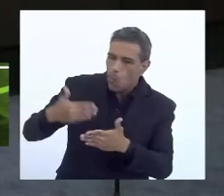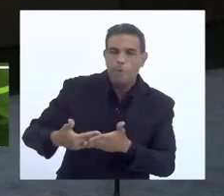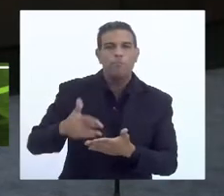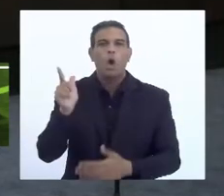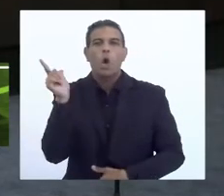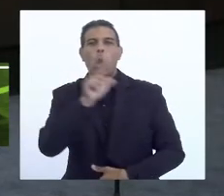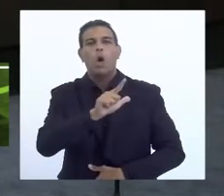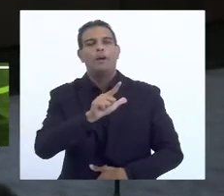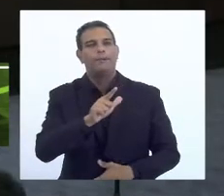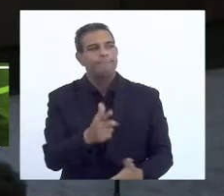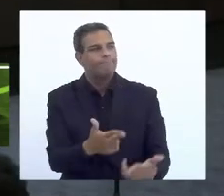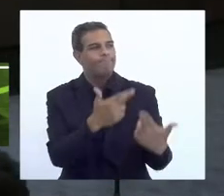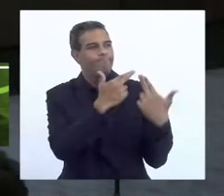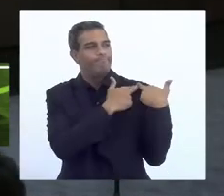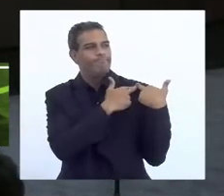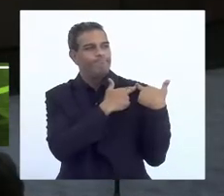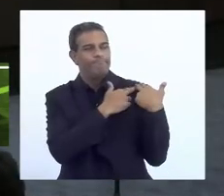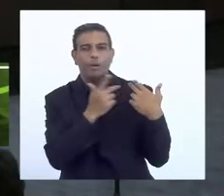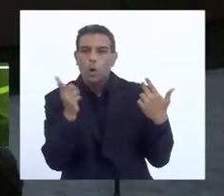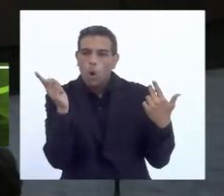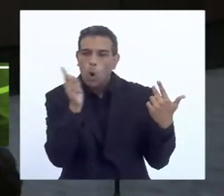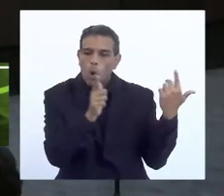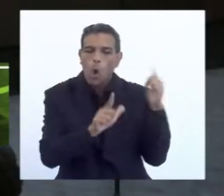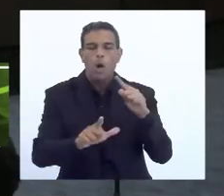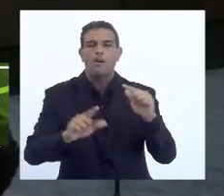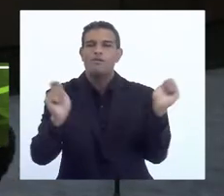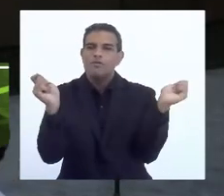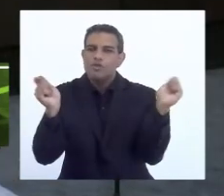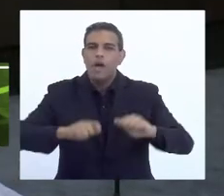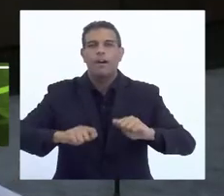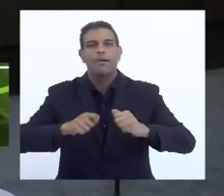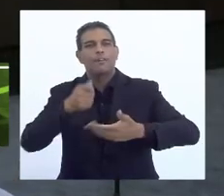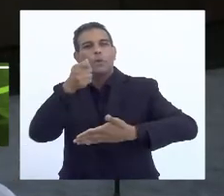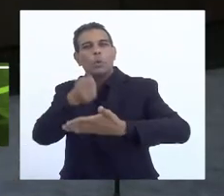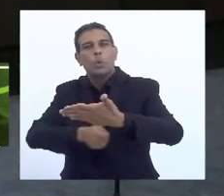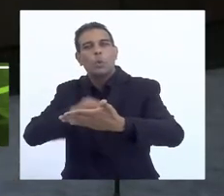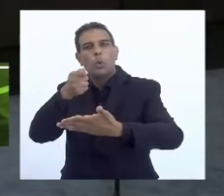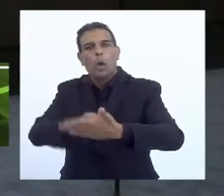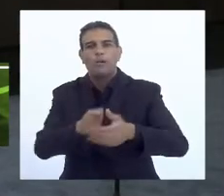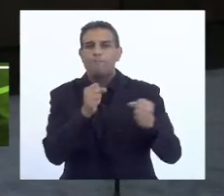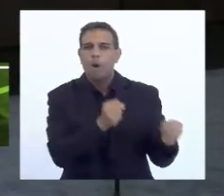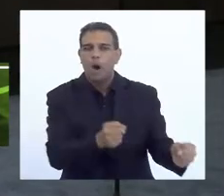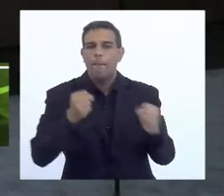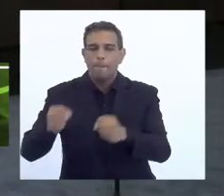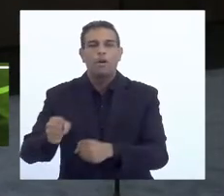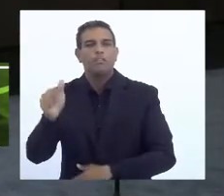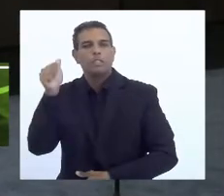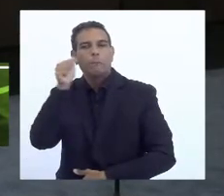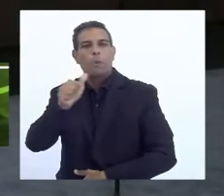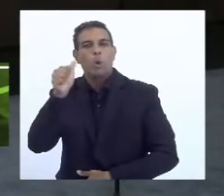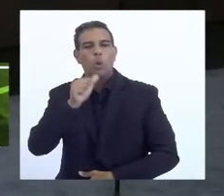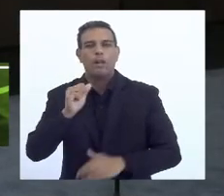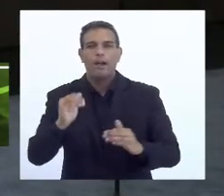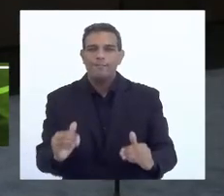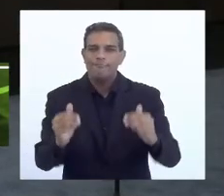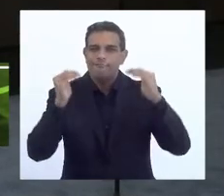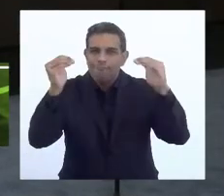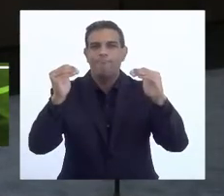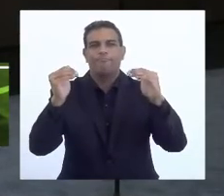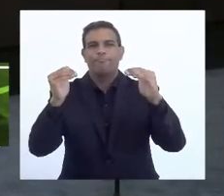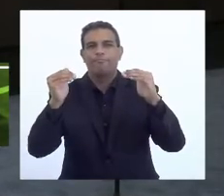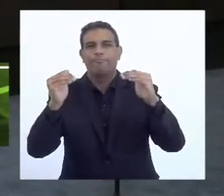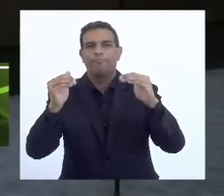gestão comprometida com a luta pela possibilidade das mulheres ocuparem